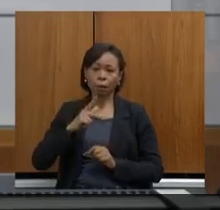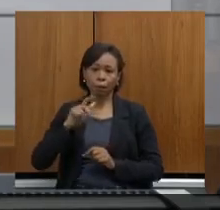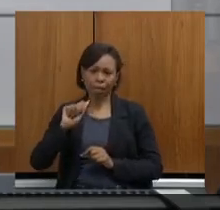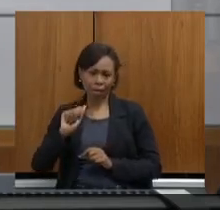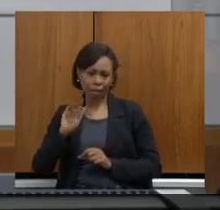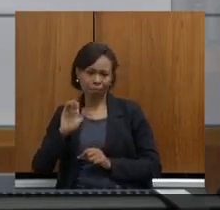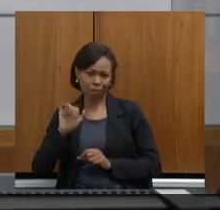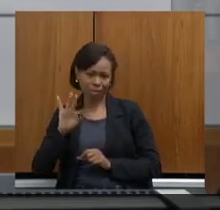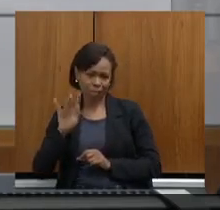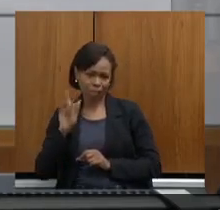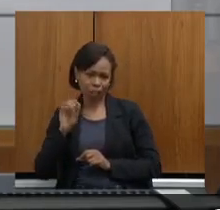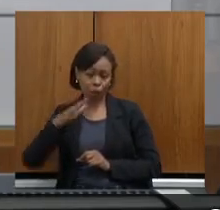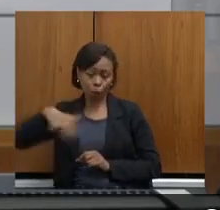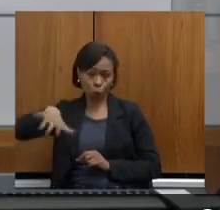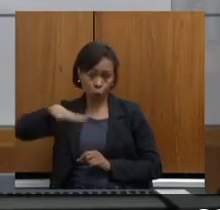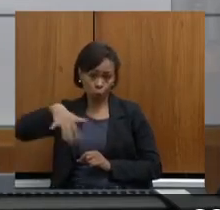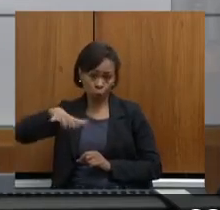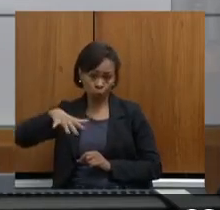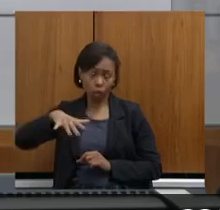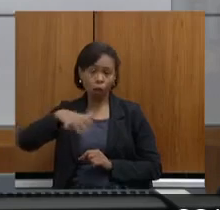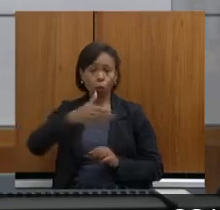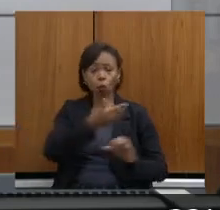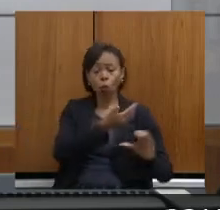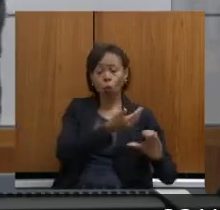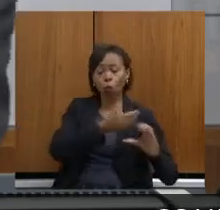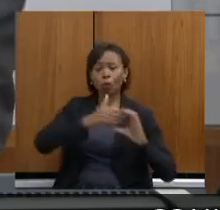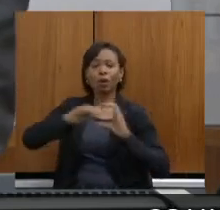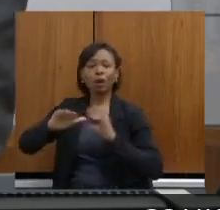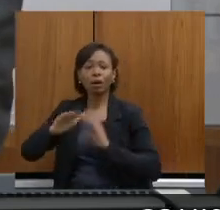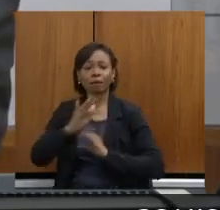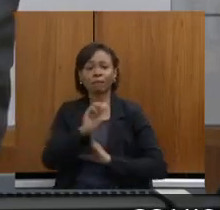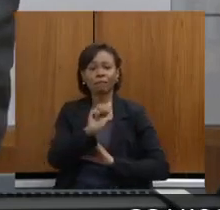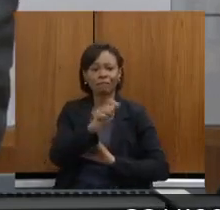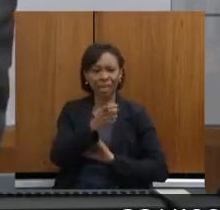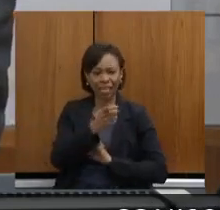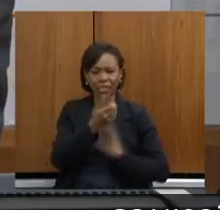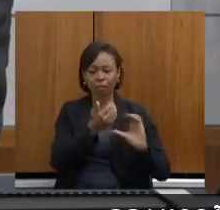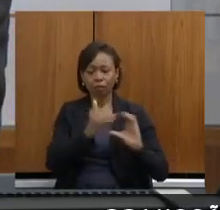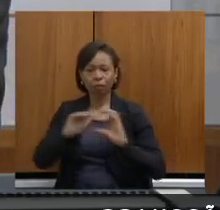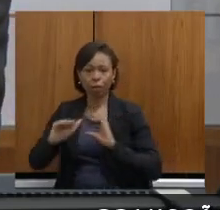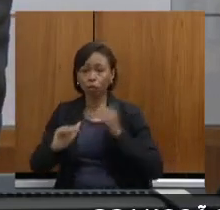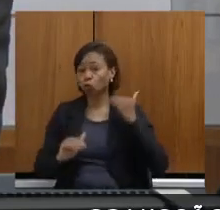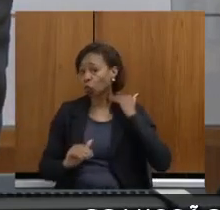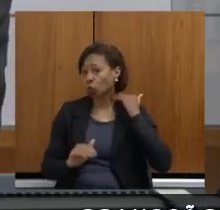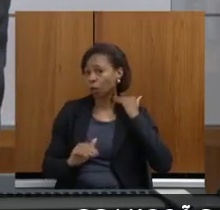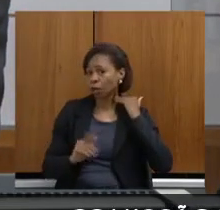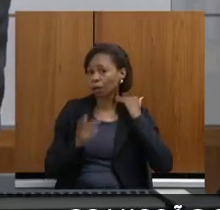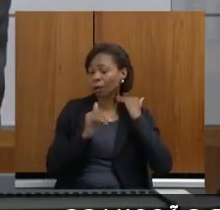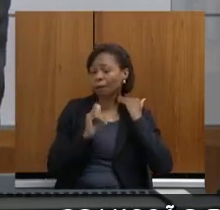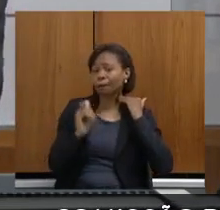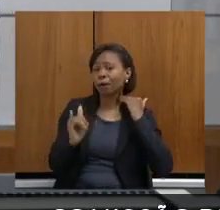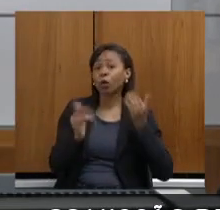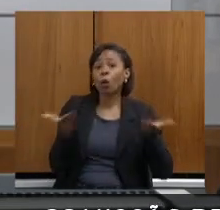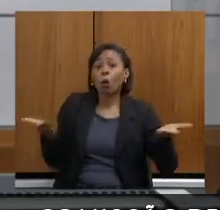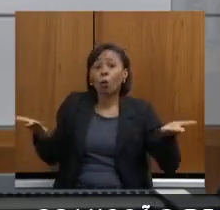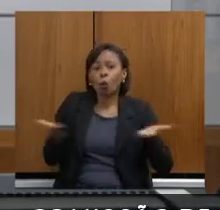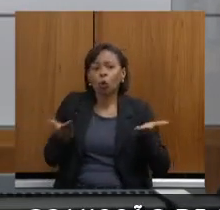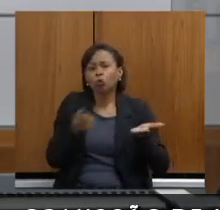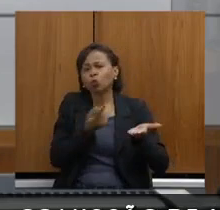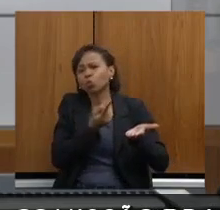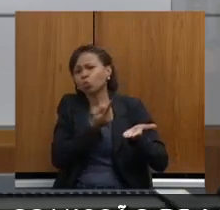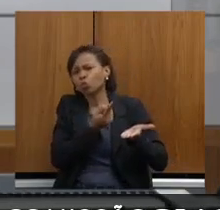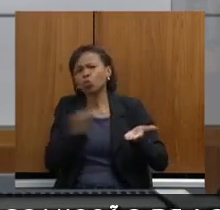peat ou receber um fax do BNDS dizendo que hoje seria o último dia para